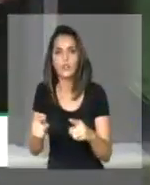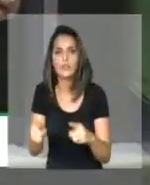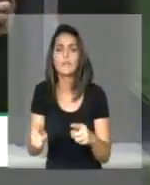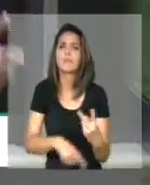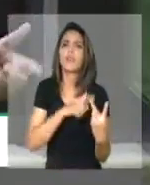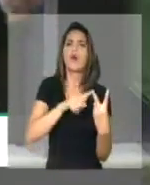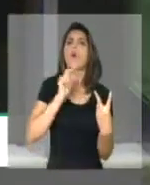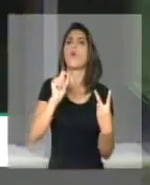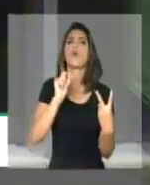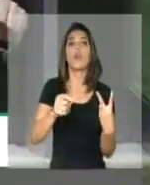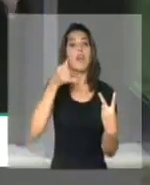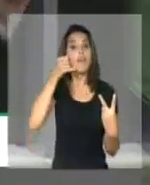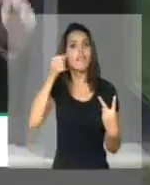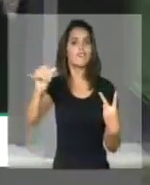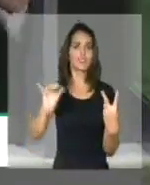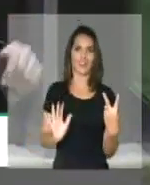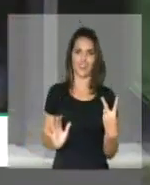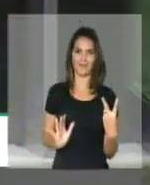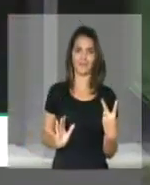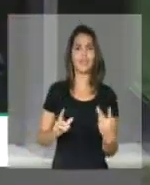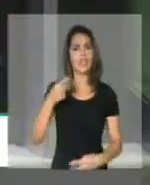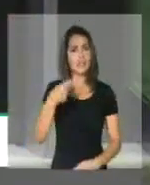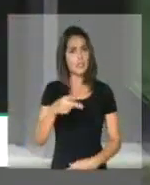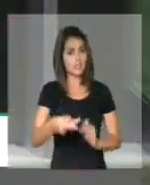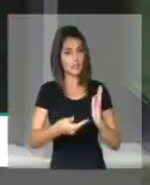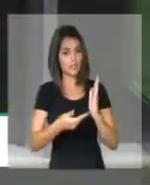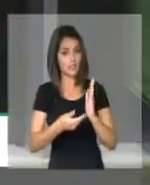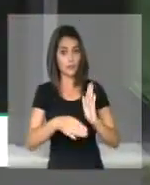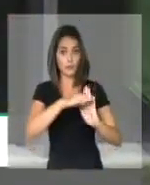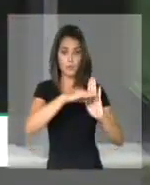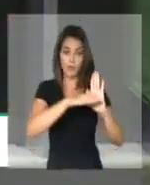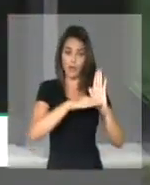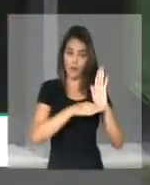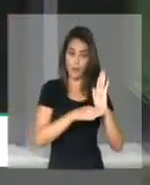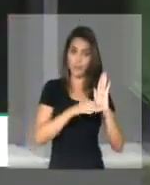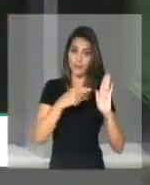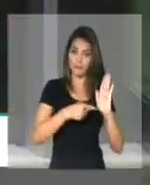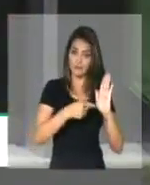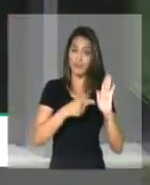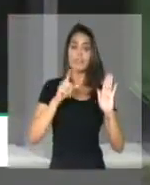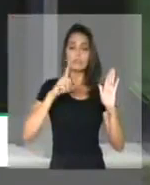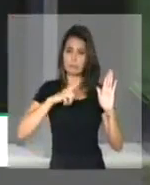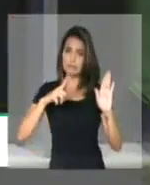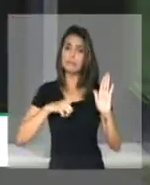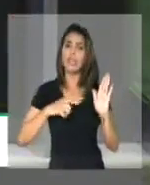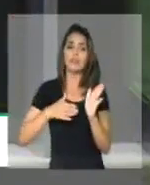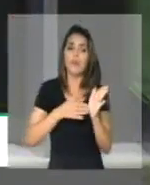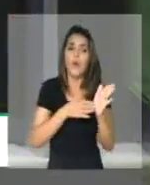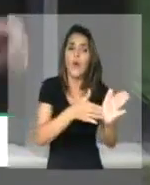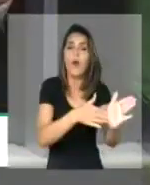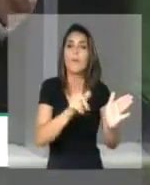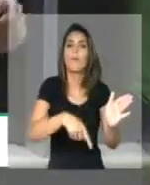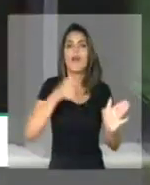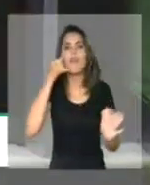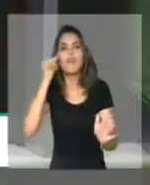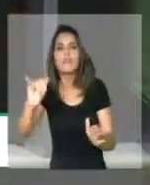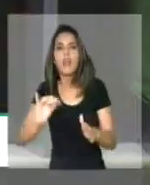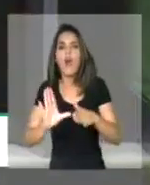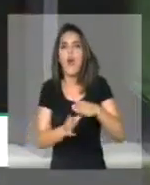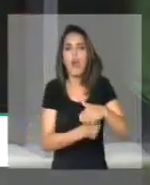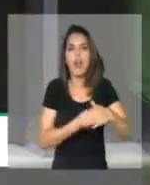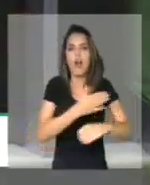é prevenir. E nós temos aqui na pauta da Câmara um caminho para a prevenção da corrupção. O projeto